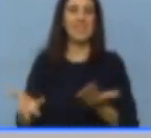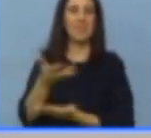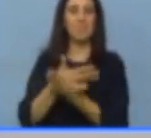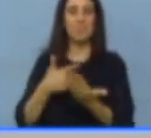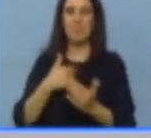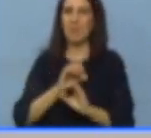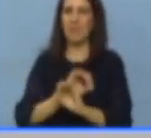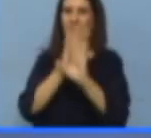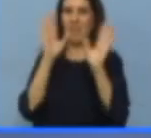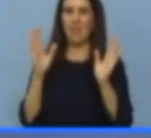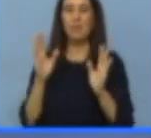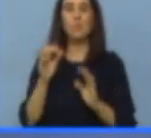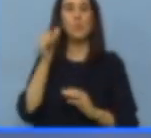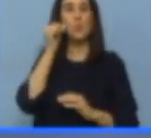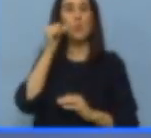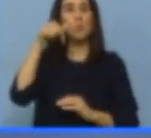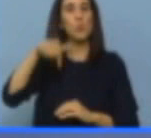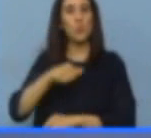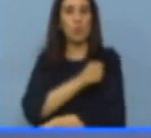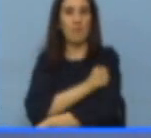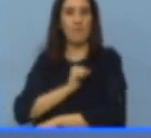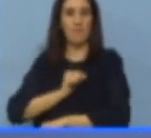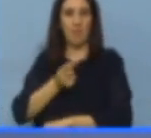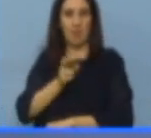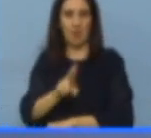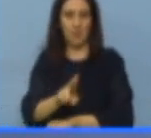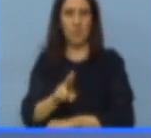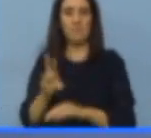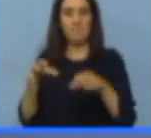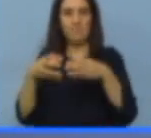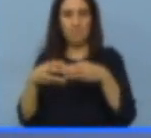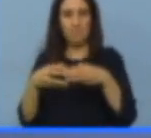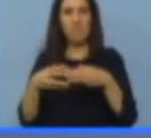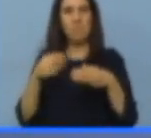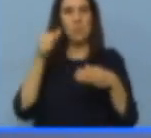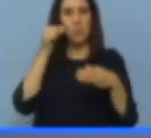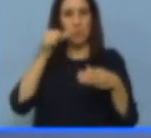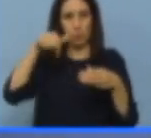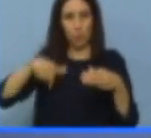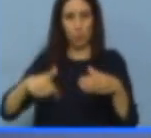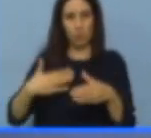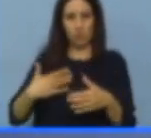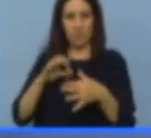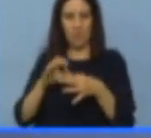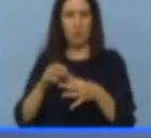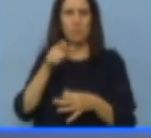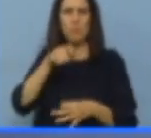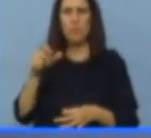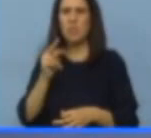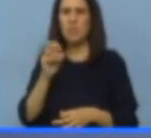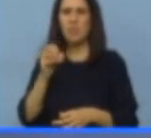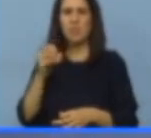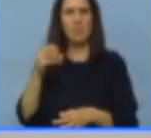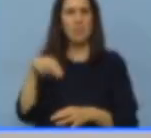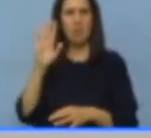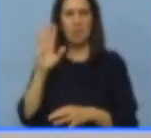porque eu vivi no Sudão do Sul e havia lá uma comunidade Solidarity with South Sudan, Solidariedade com o Sudão do Sul, tinham 30 e tal pessoas,